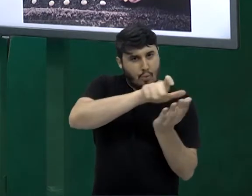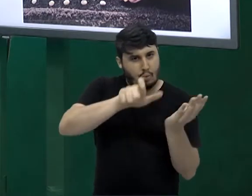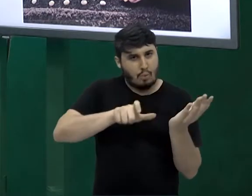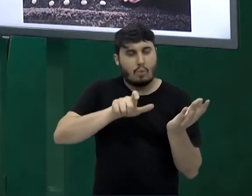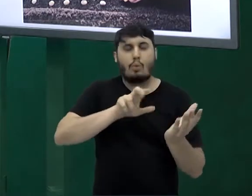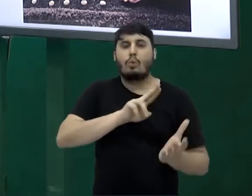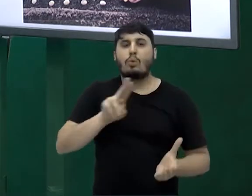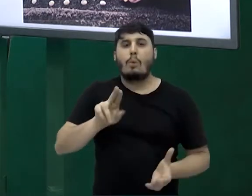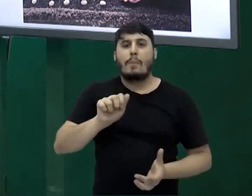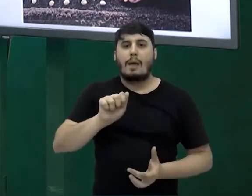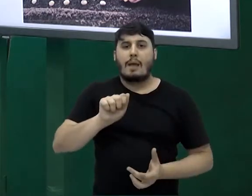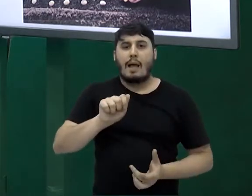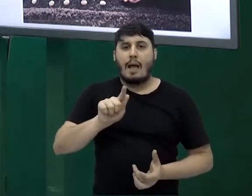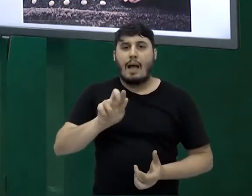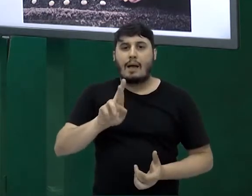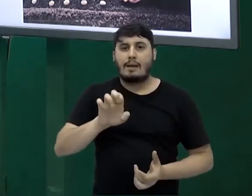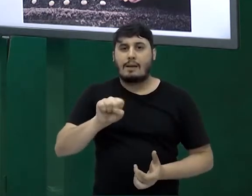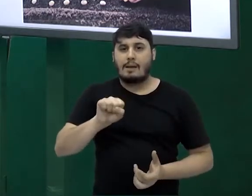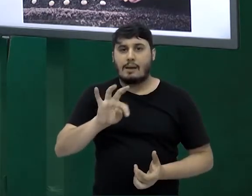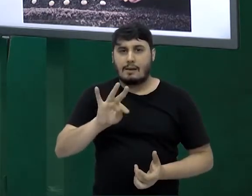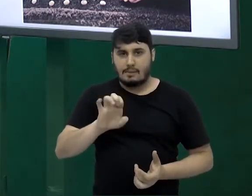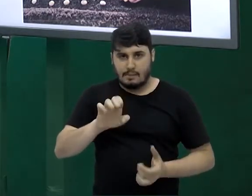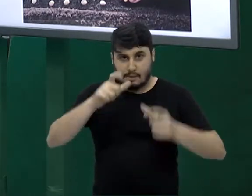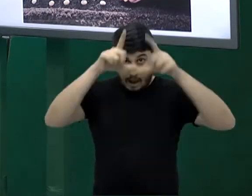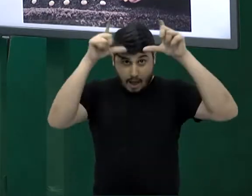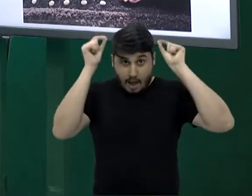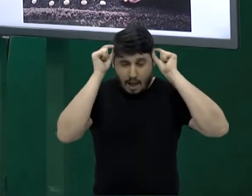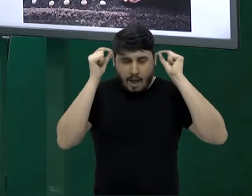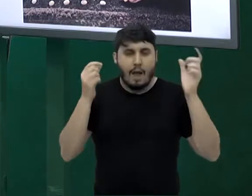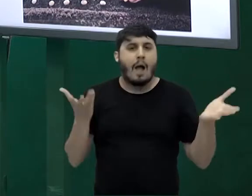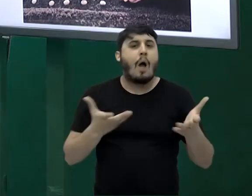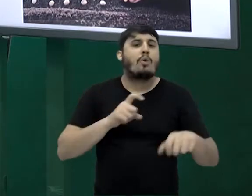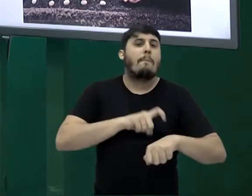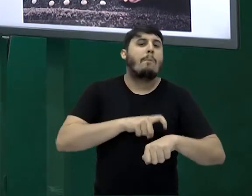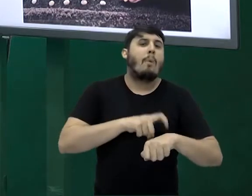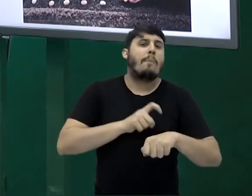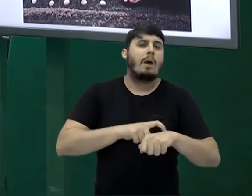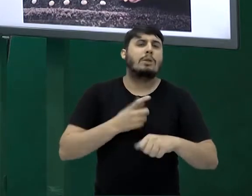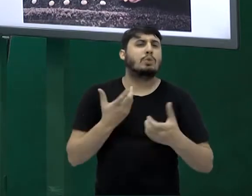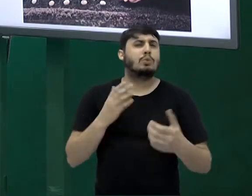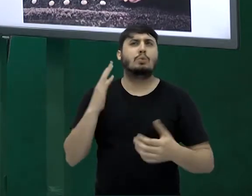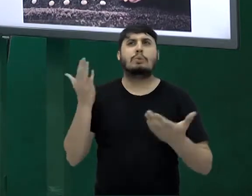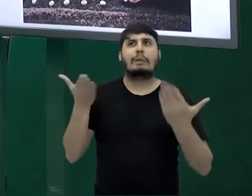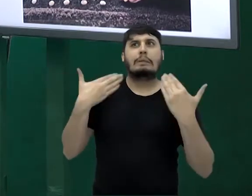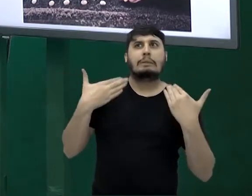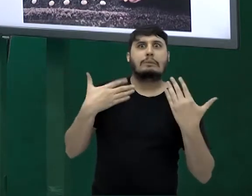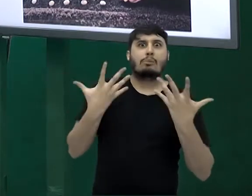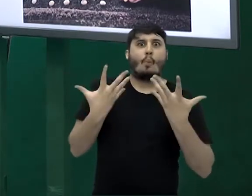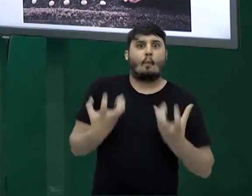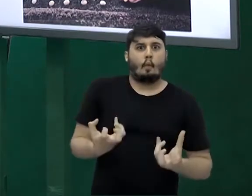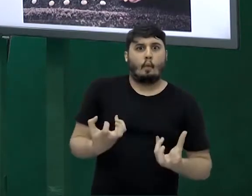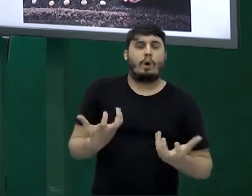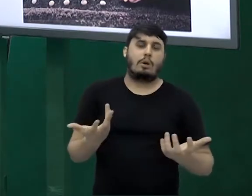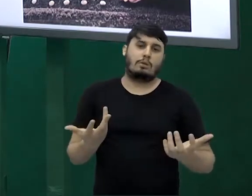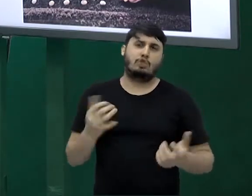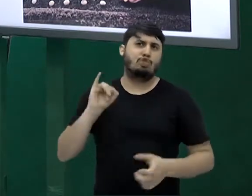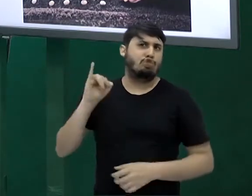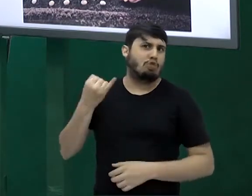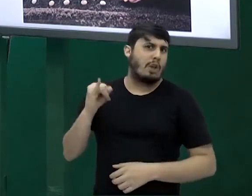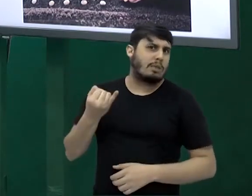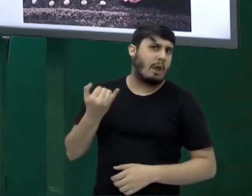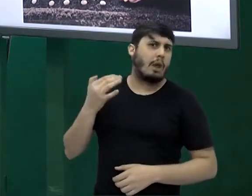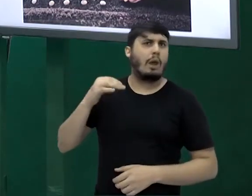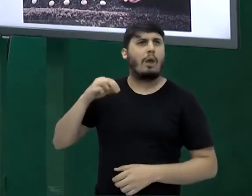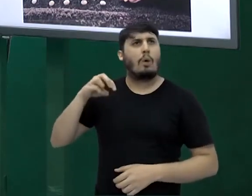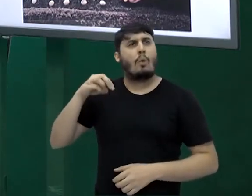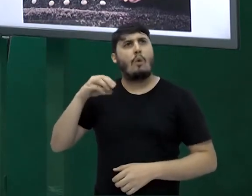né? Outubro, novembro, dezembro, janeiro são períodos complicados. Fevereiro já começa a ter umas pancadas de chuva, março